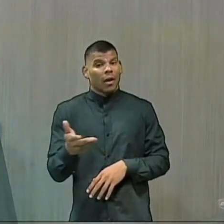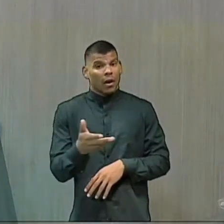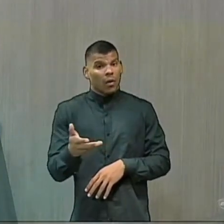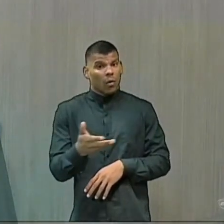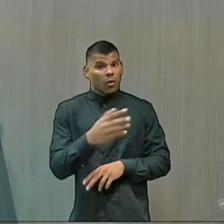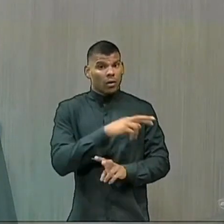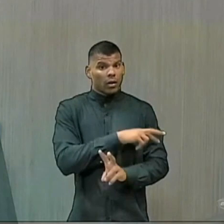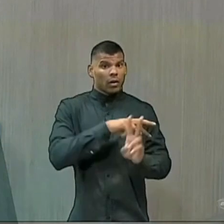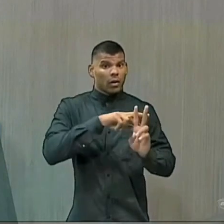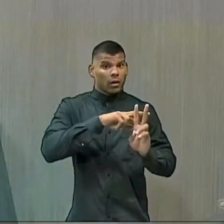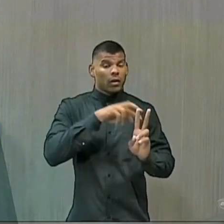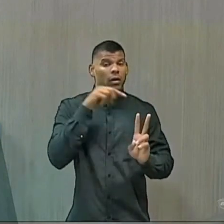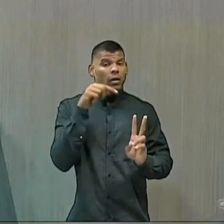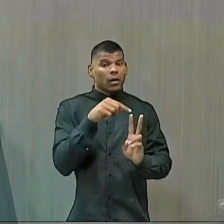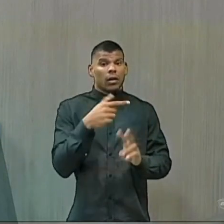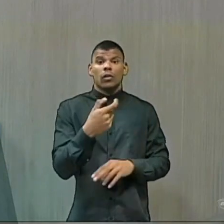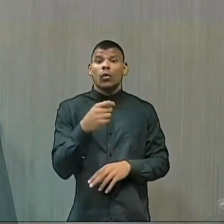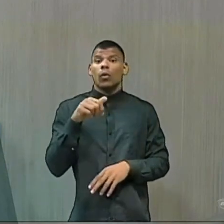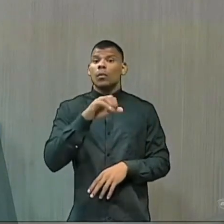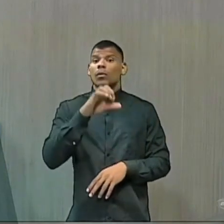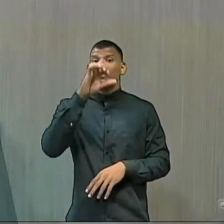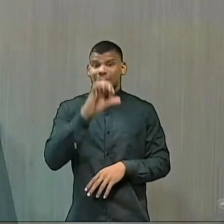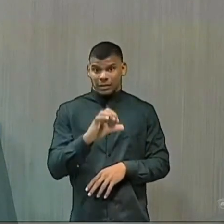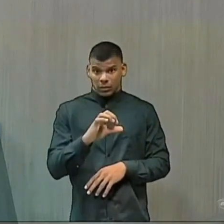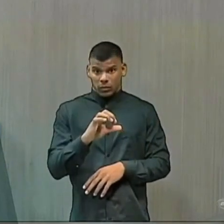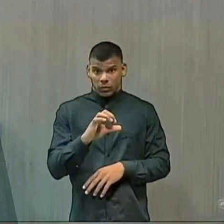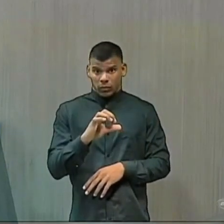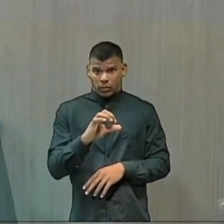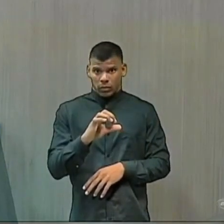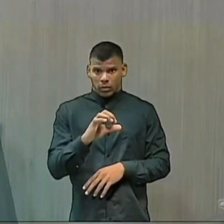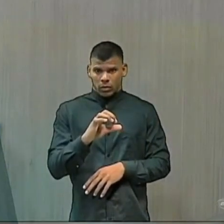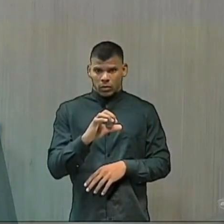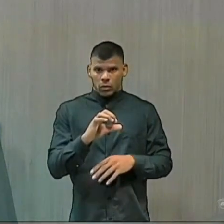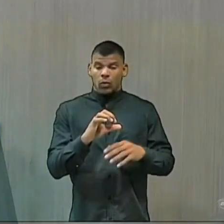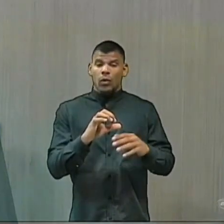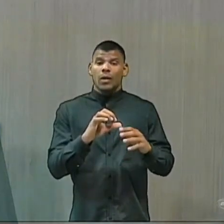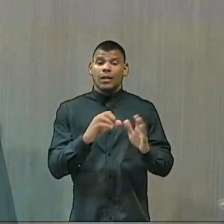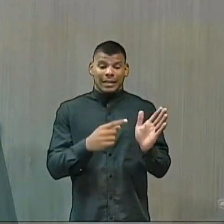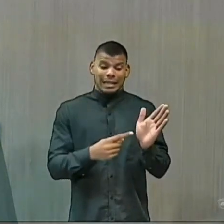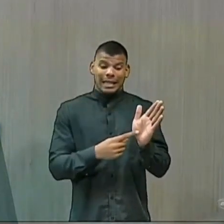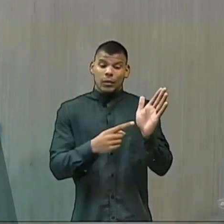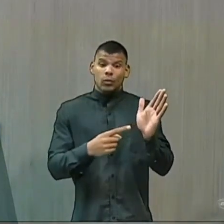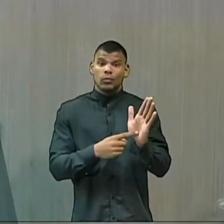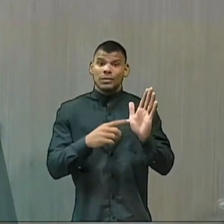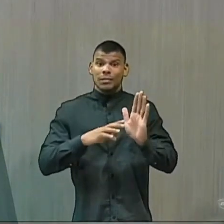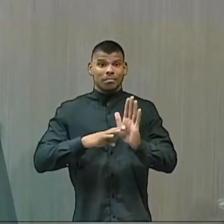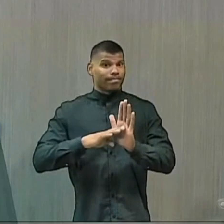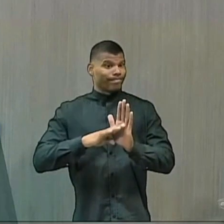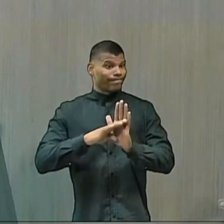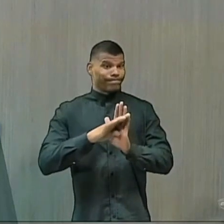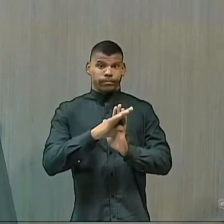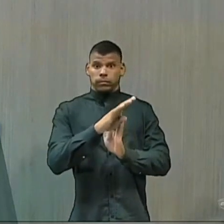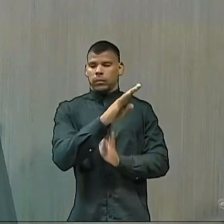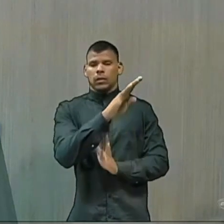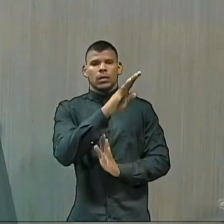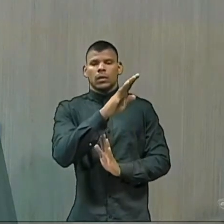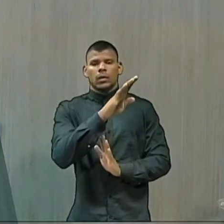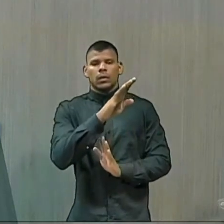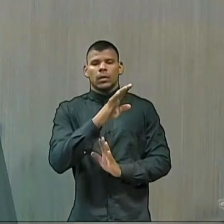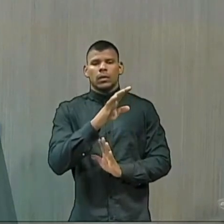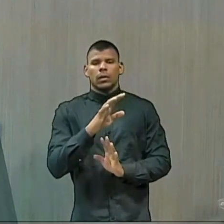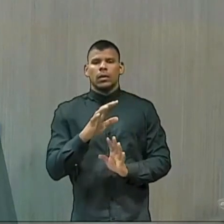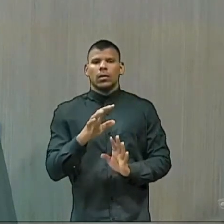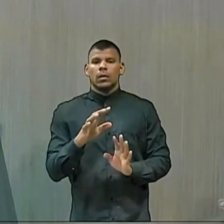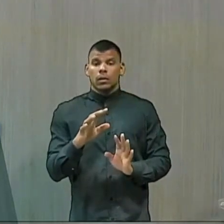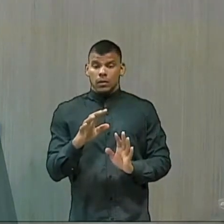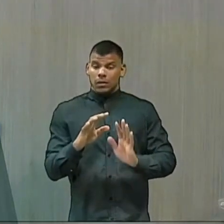no Ceará em 2019, essas denúncias ganham outro volume, ou seja, ganham em escala, em especial uma escala de